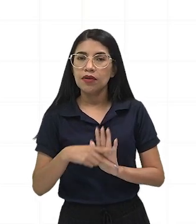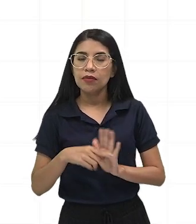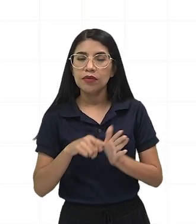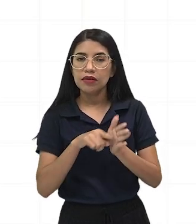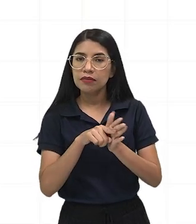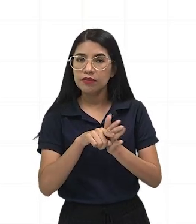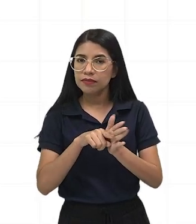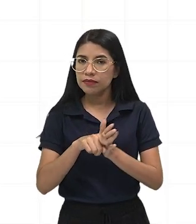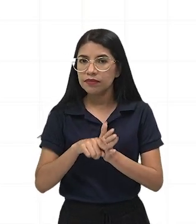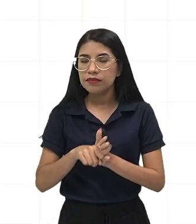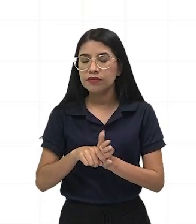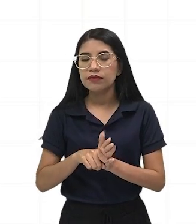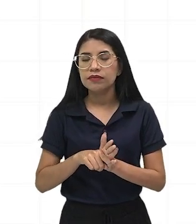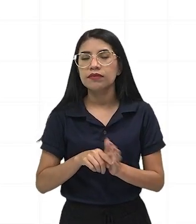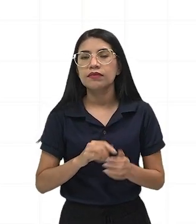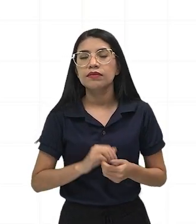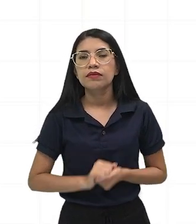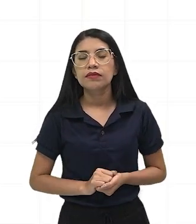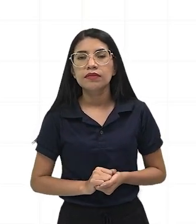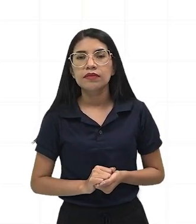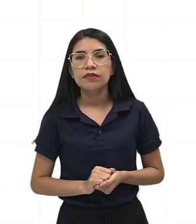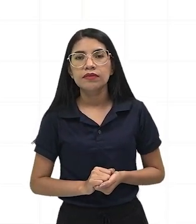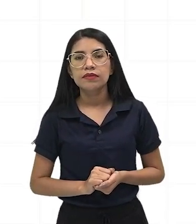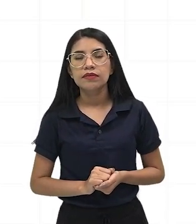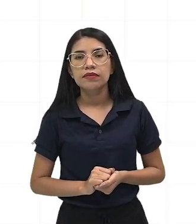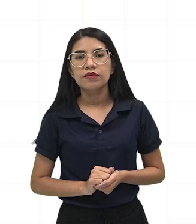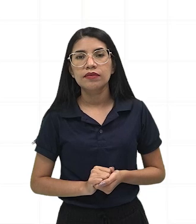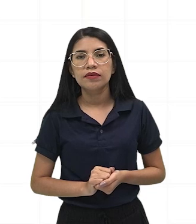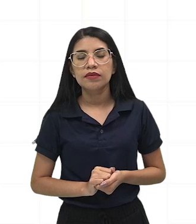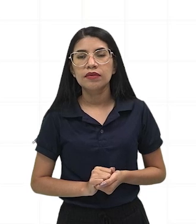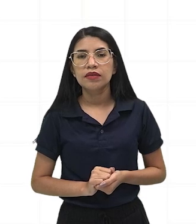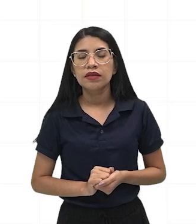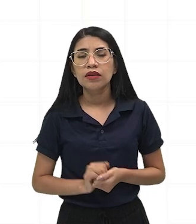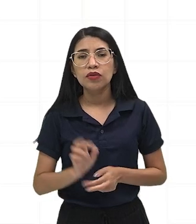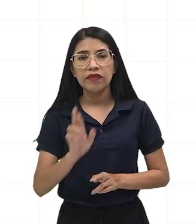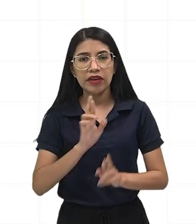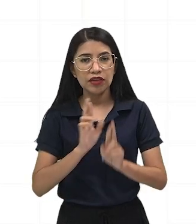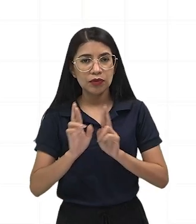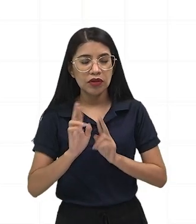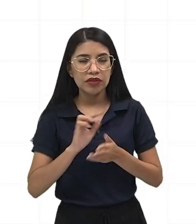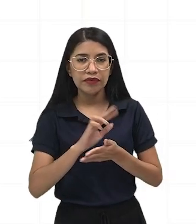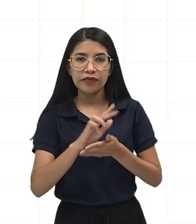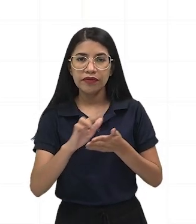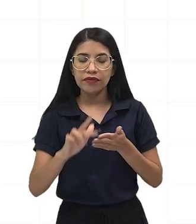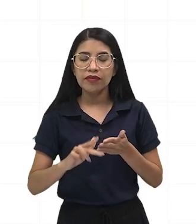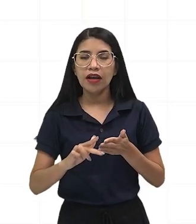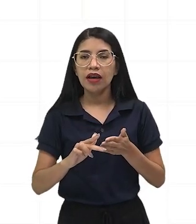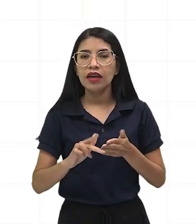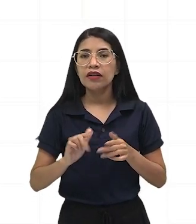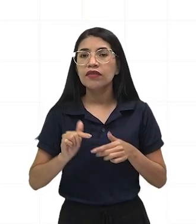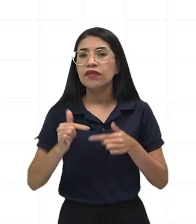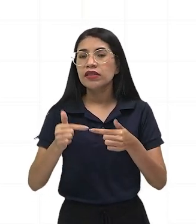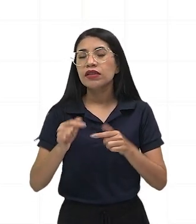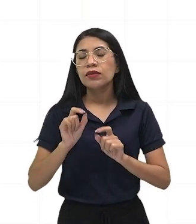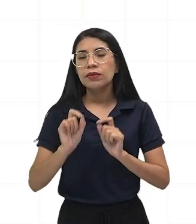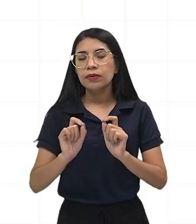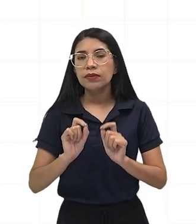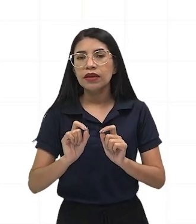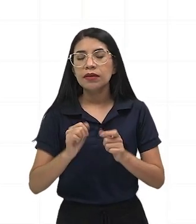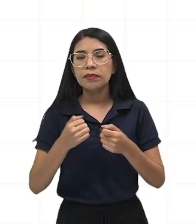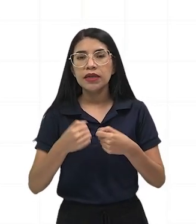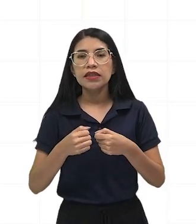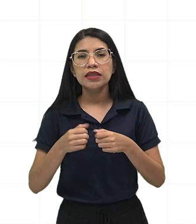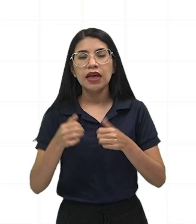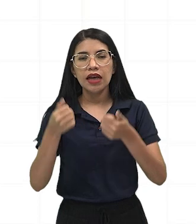pesquisa. Aí o que é que você tem que fazer diante de todos esses retornos? Você tem exatamente que começar